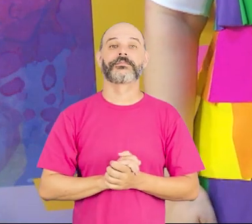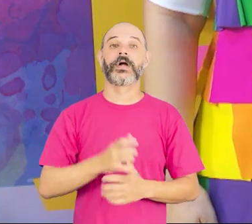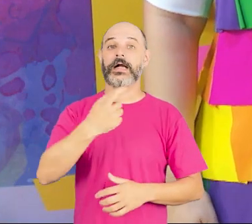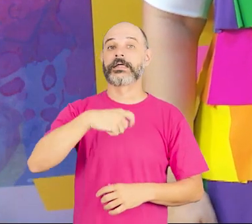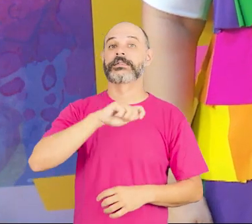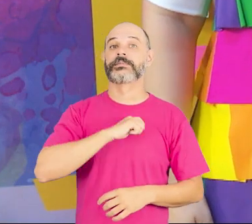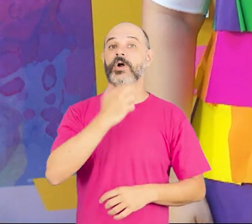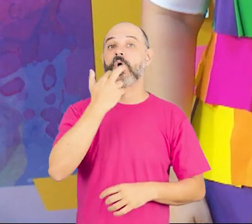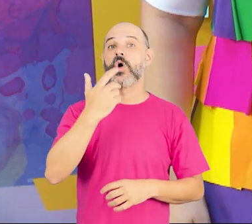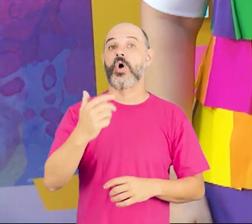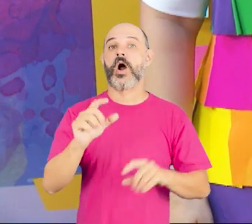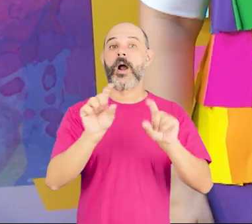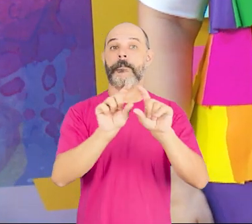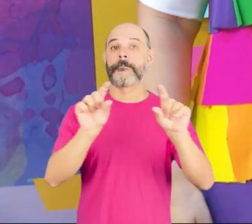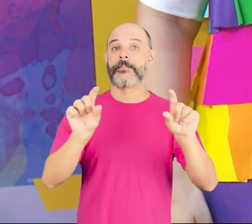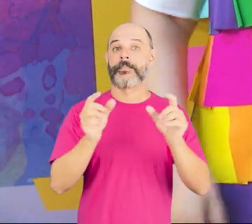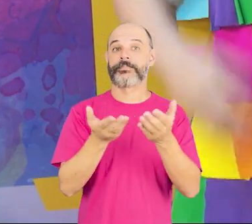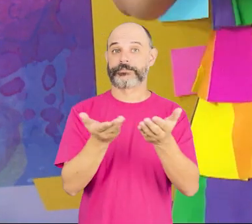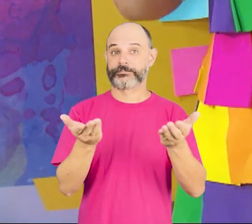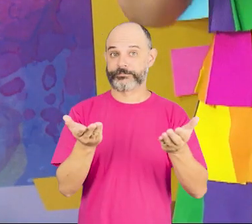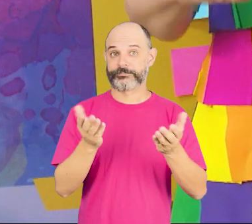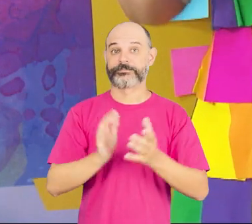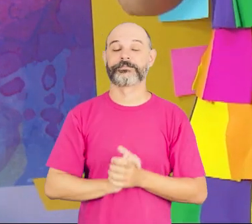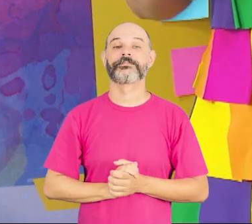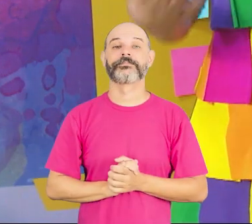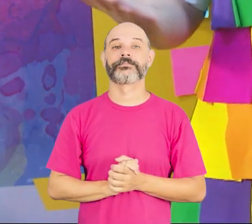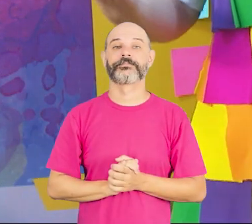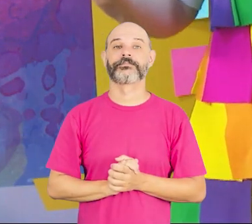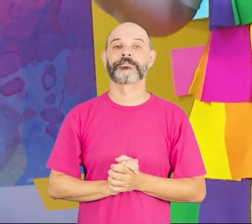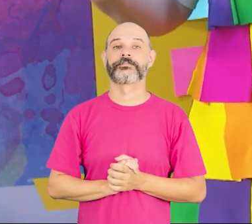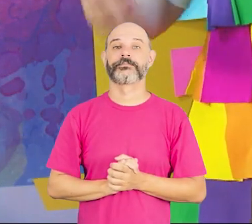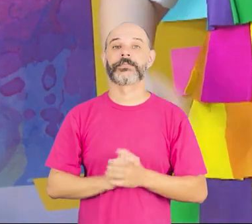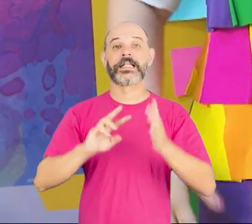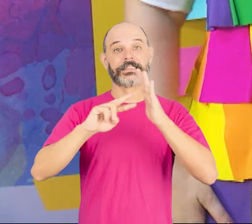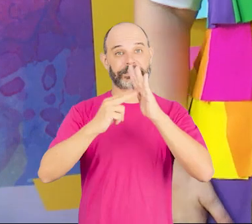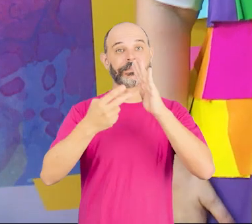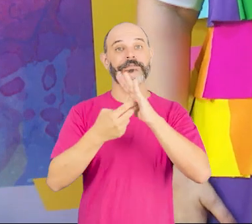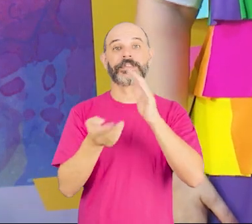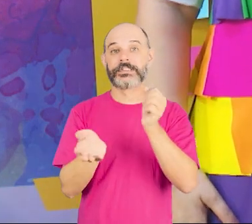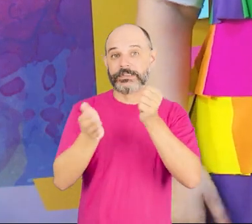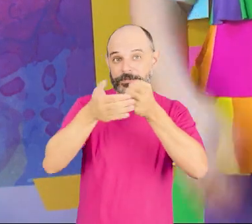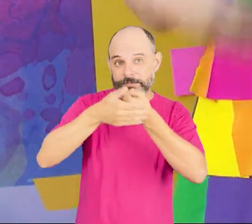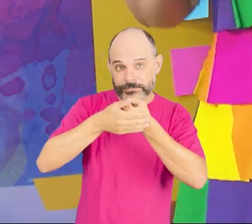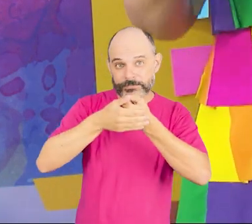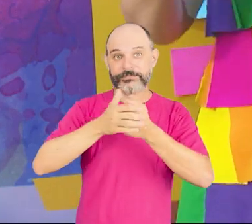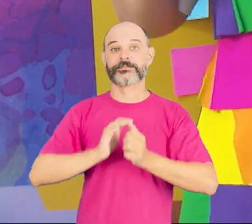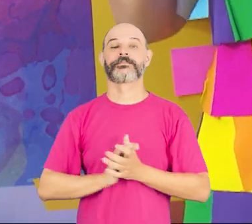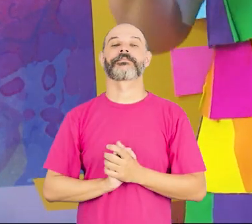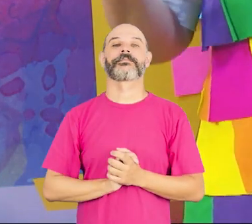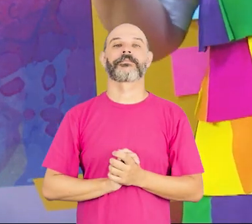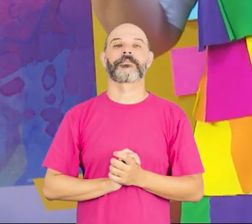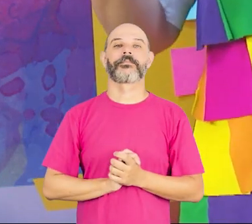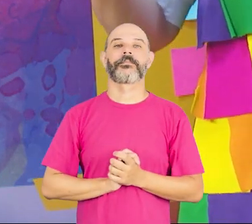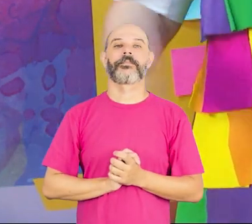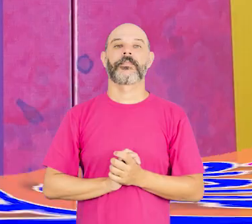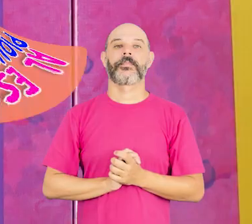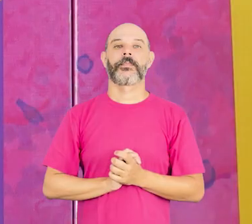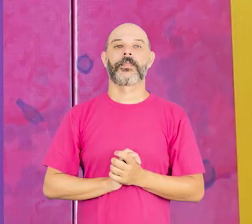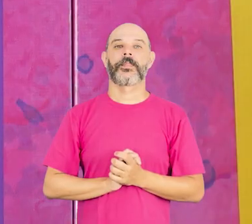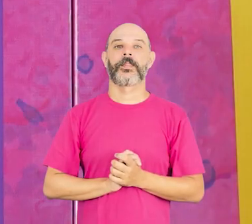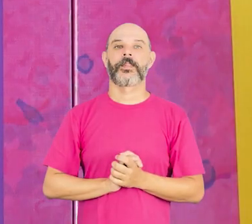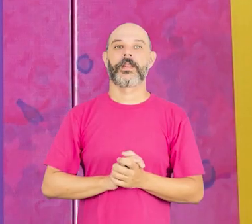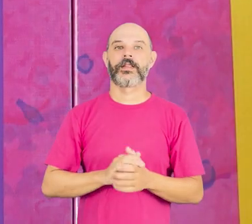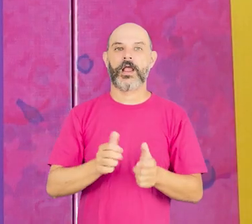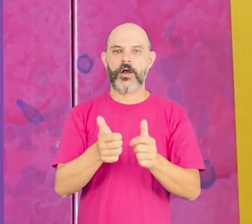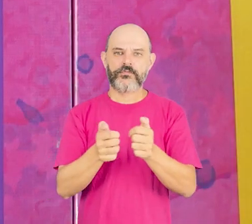Madalenas. Em espanhol, hablamos al escondite. Pique-esconde, al escondite. E